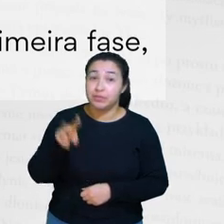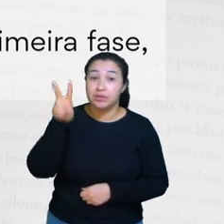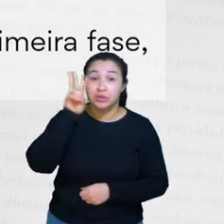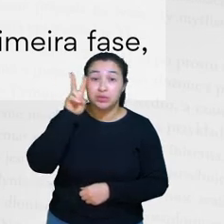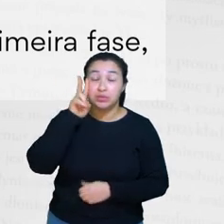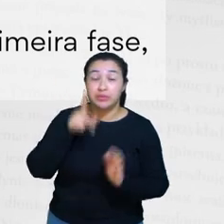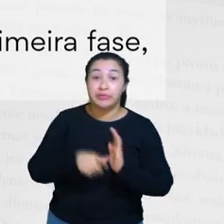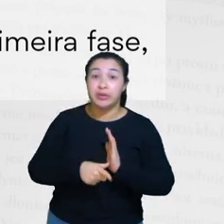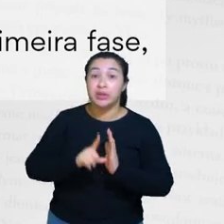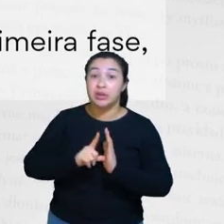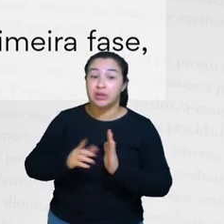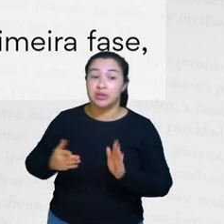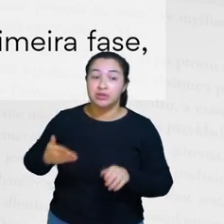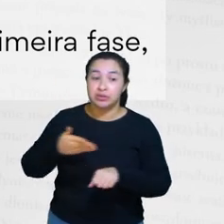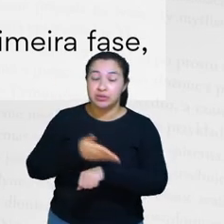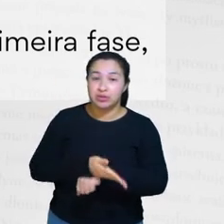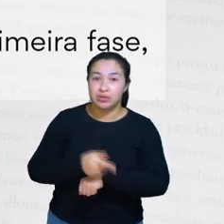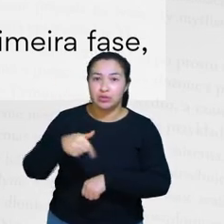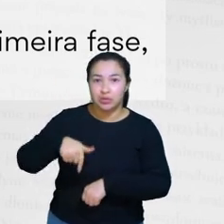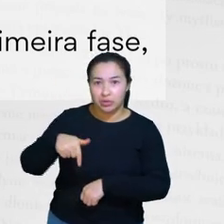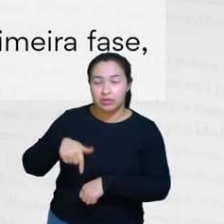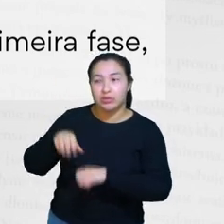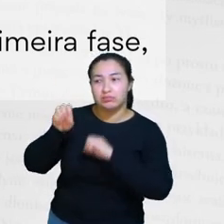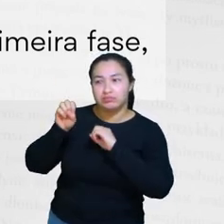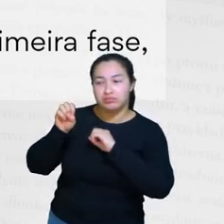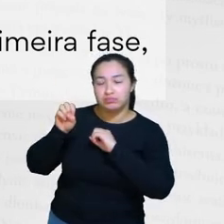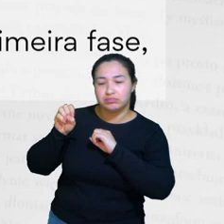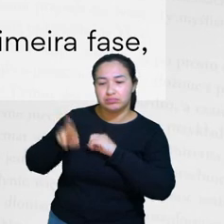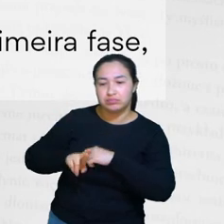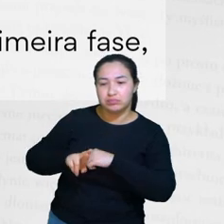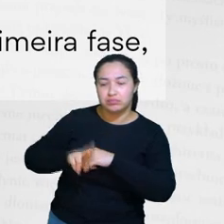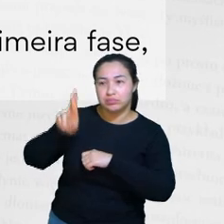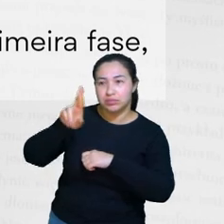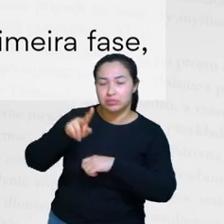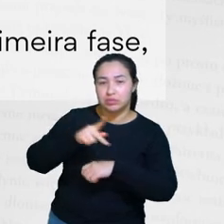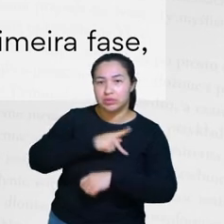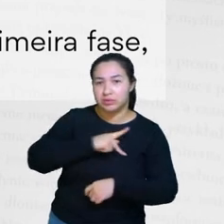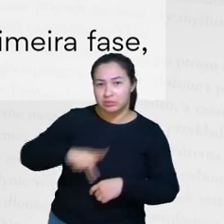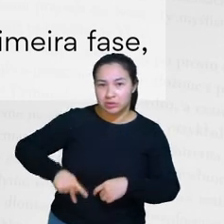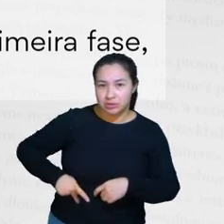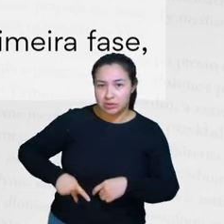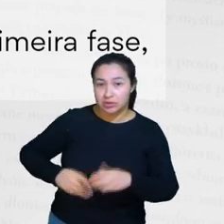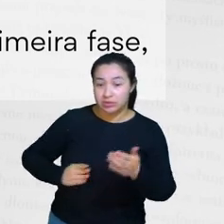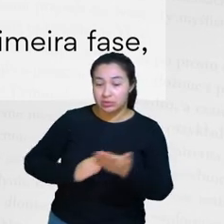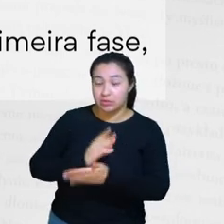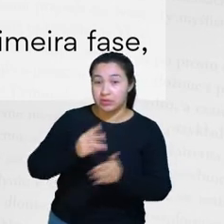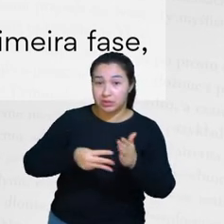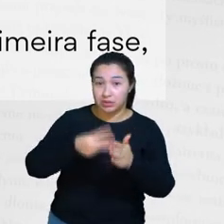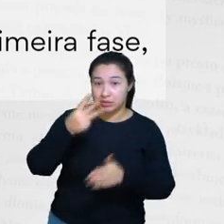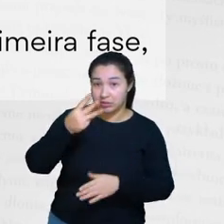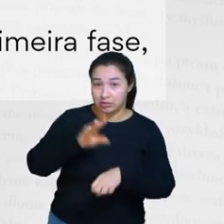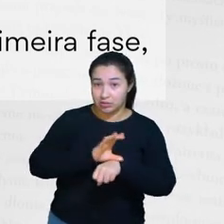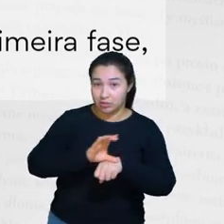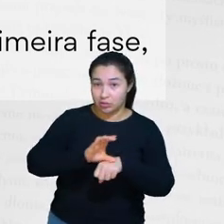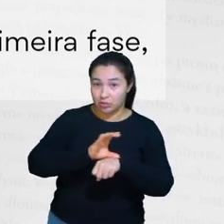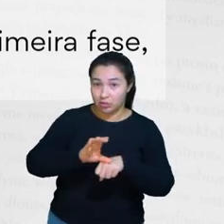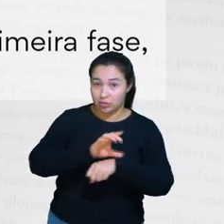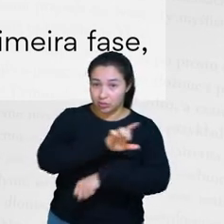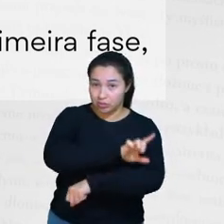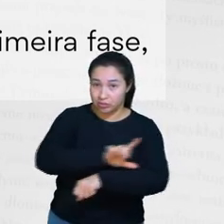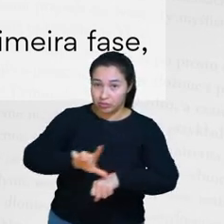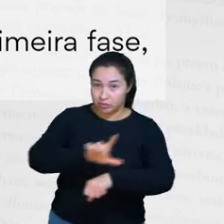vir para cá eu presidi a câmara de ensino da Universidade onde nós aprovamos três cursos de licenciatura segundo